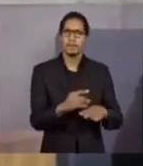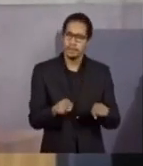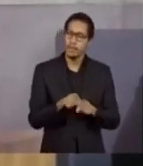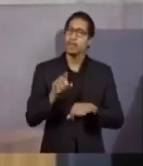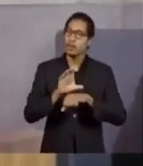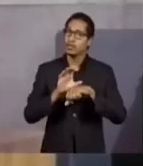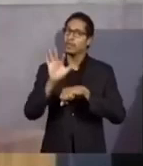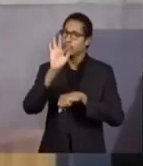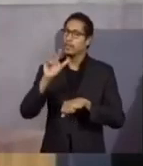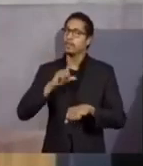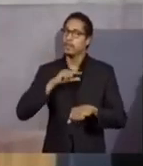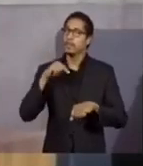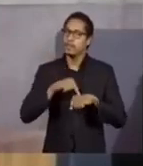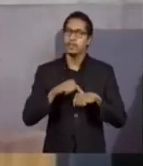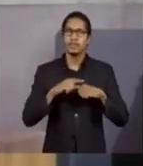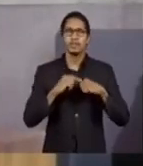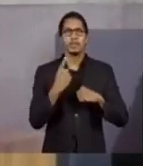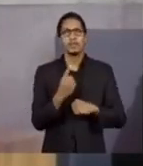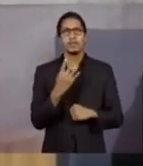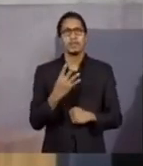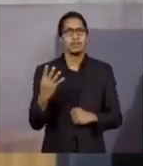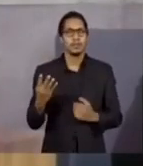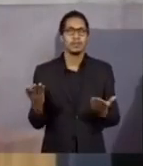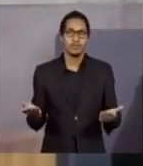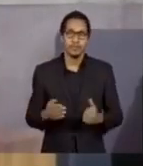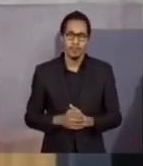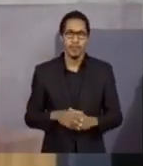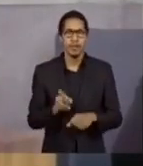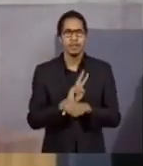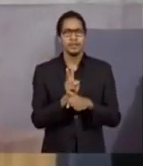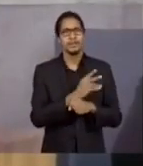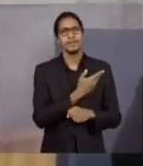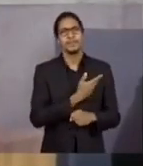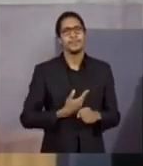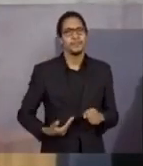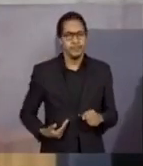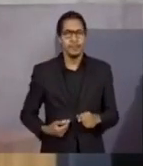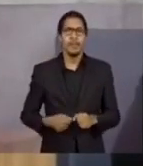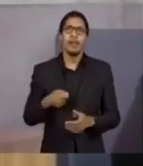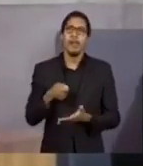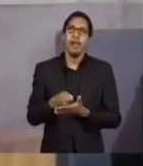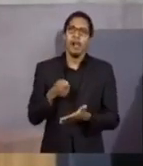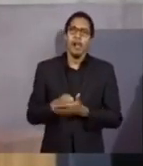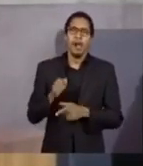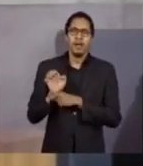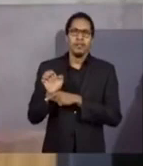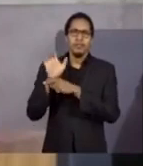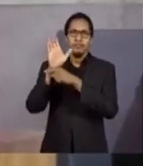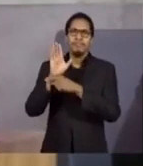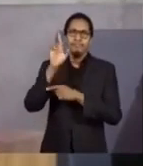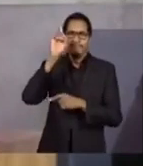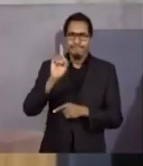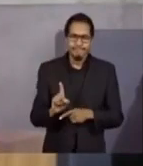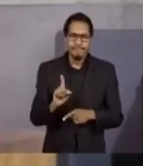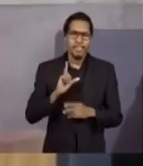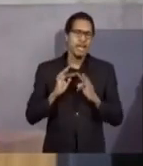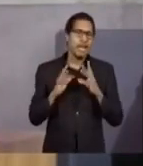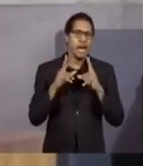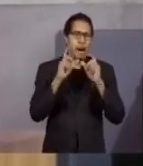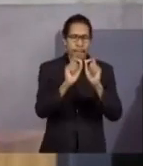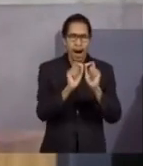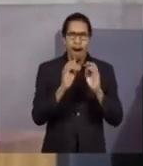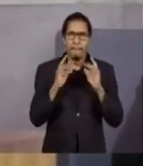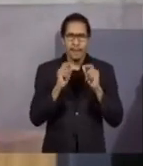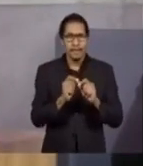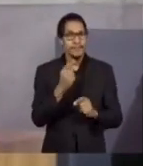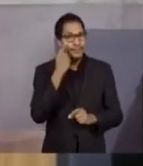Federal, artigo 144. A segurança pública é dever do Estado, direito e responsabilidade de